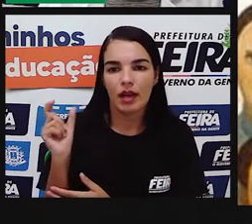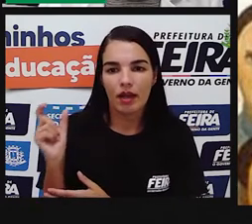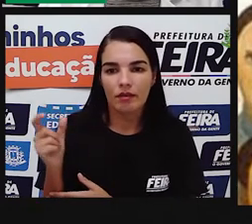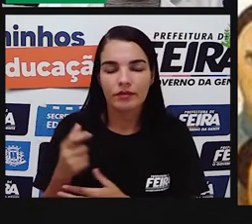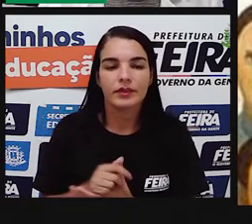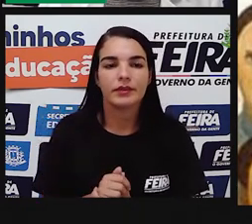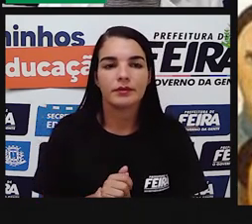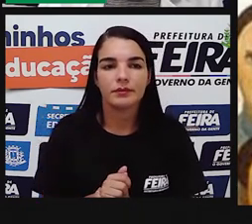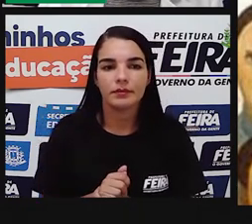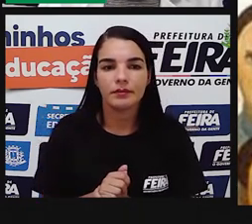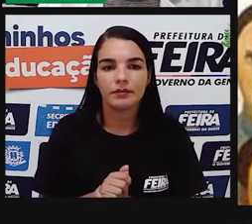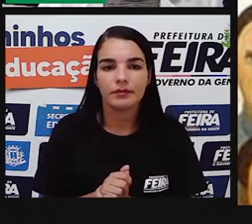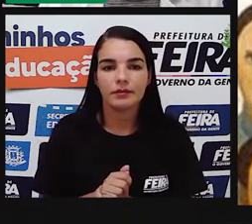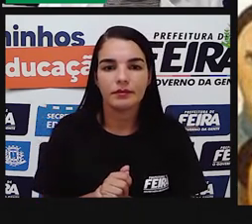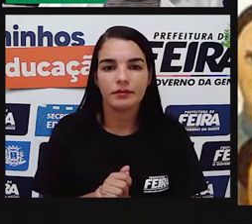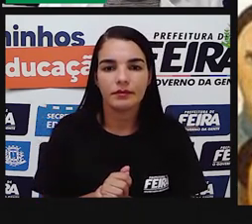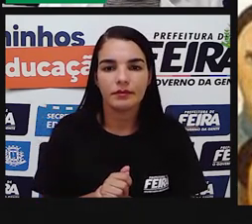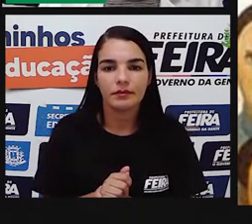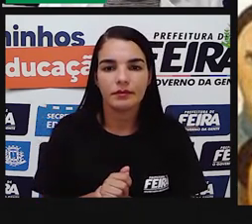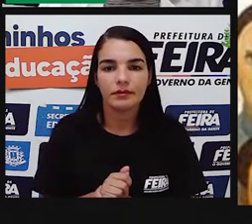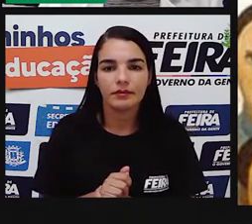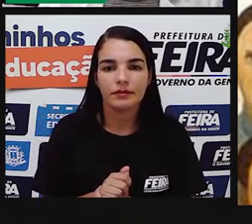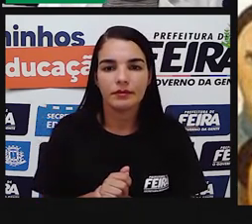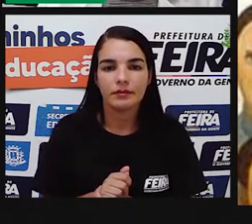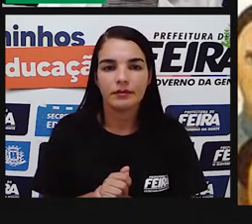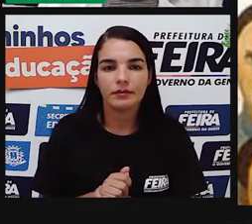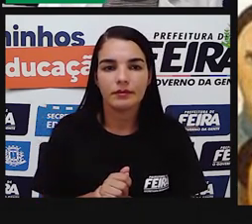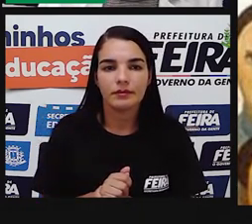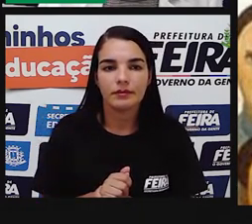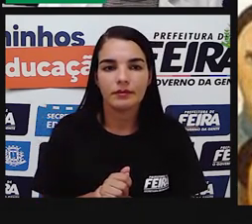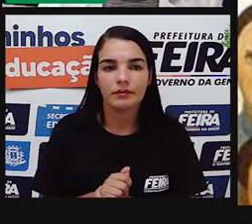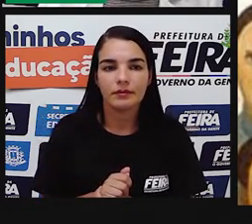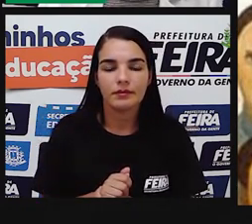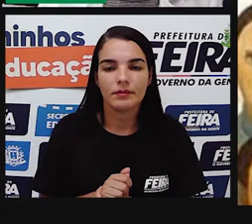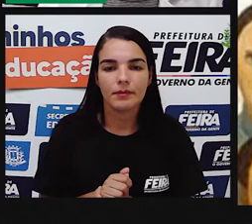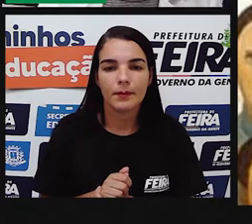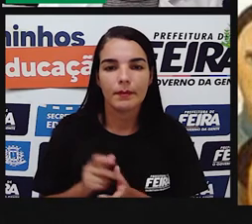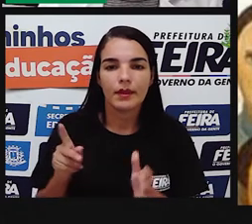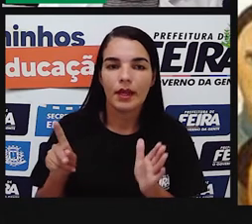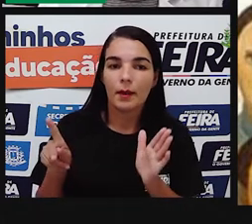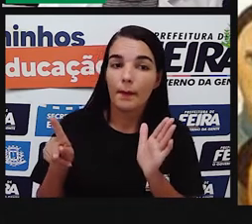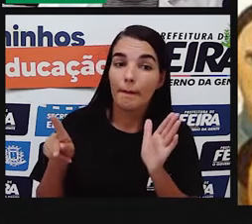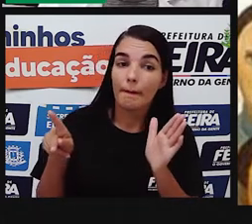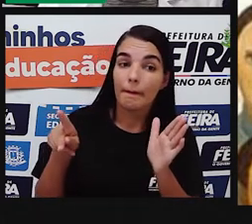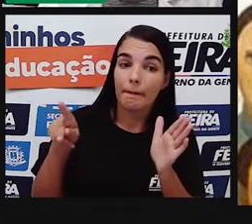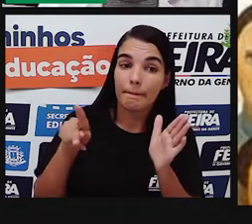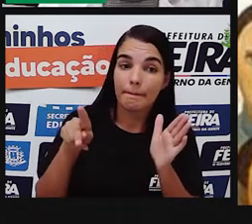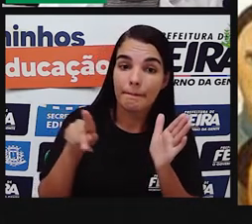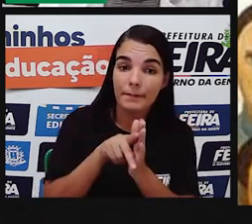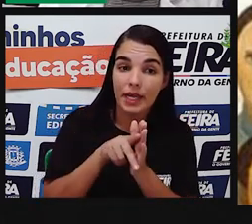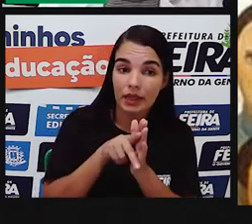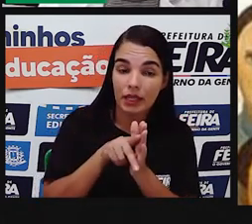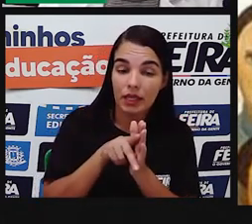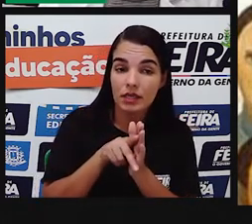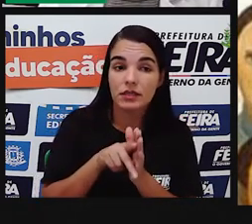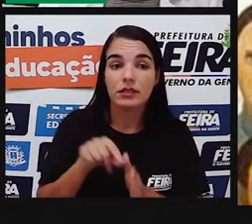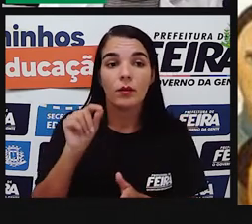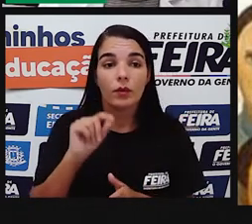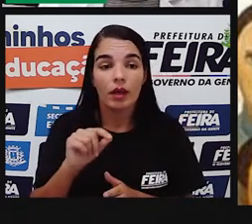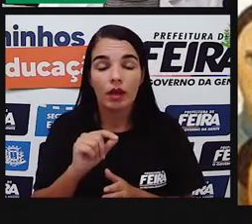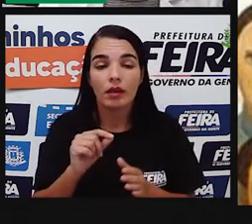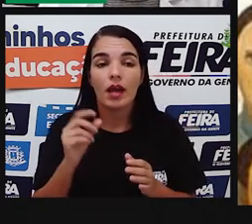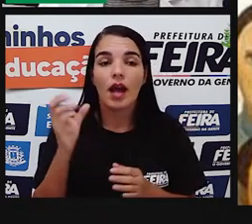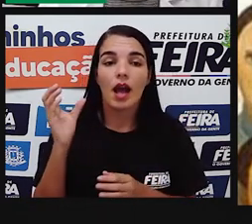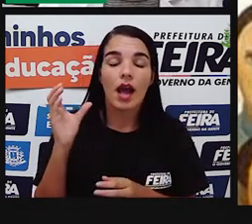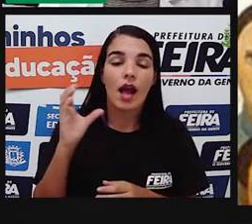jururu, pindaíba, ipanema, que é o nome de uma praia famosa no Rio de Janeiro. Então, são palavras que